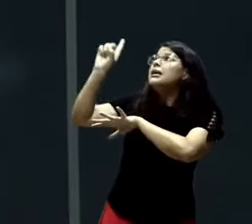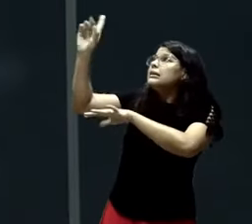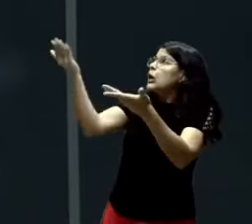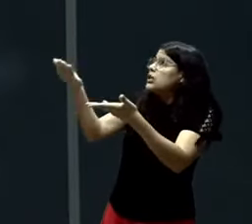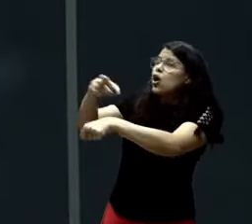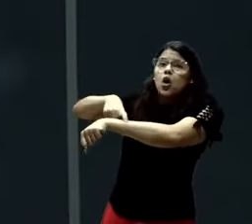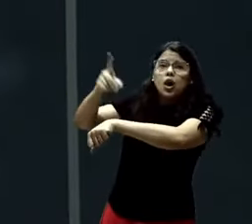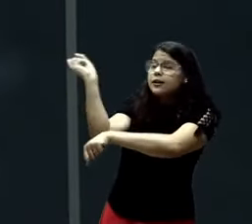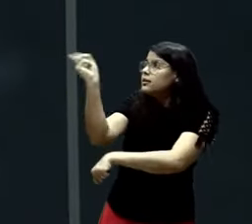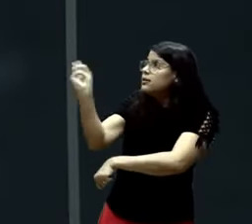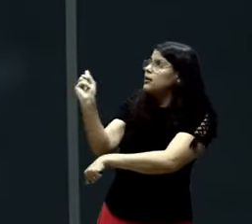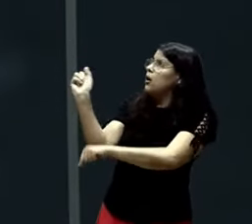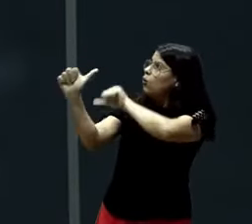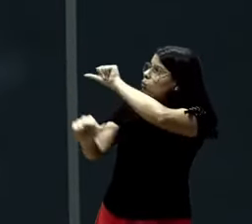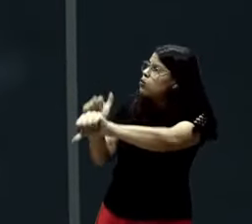não.